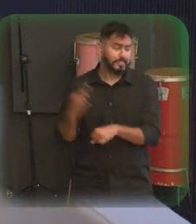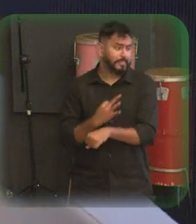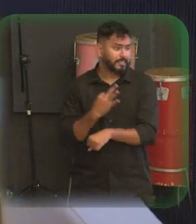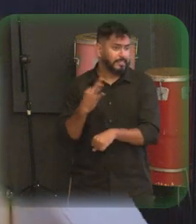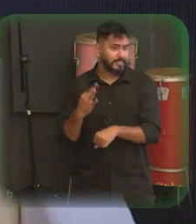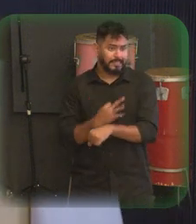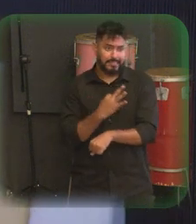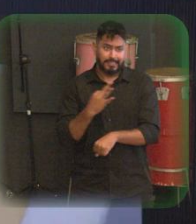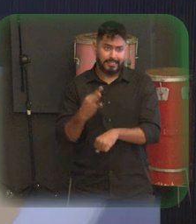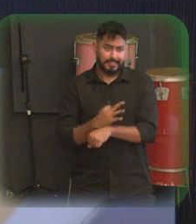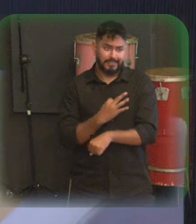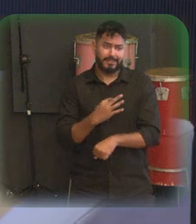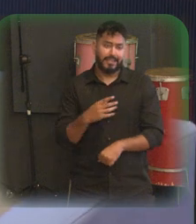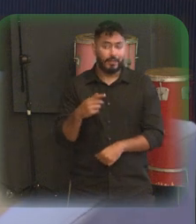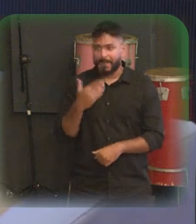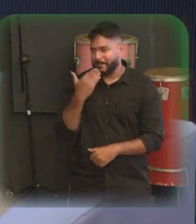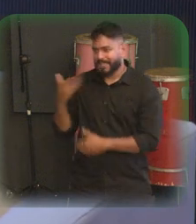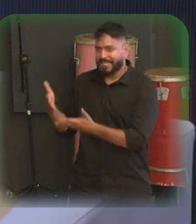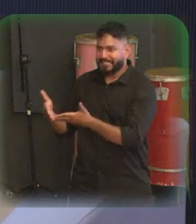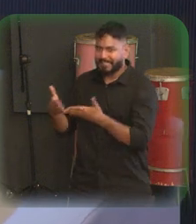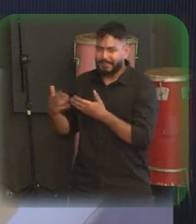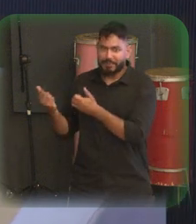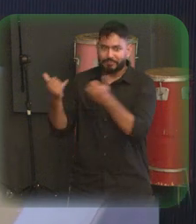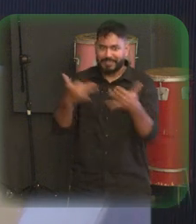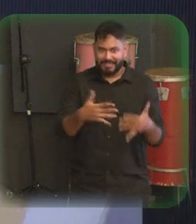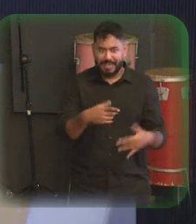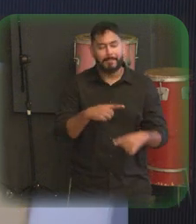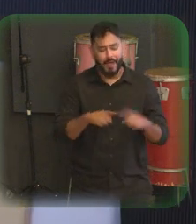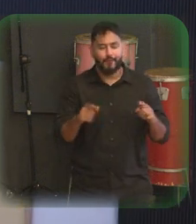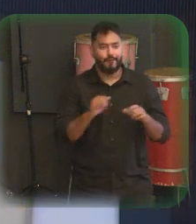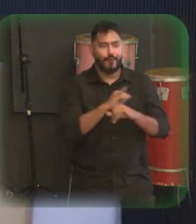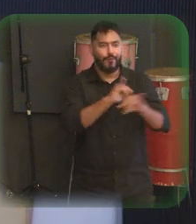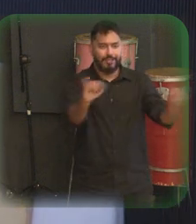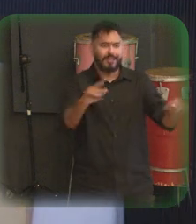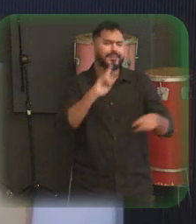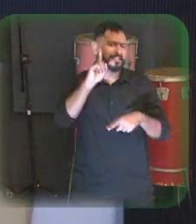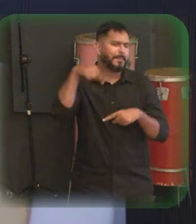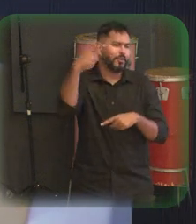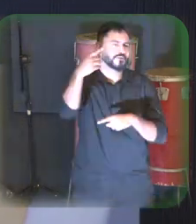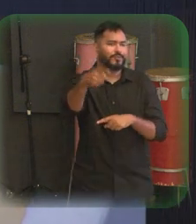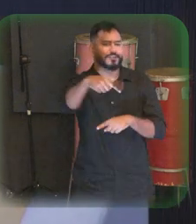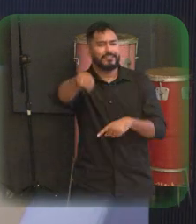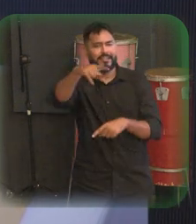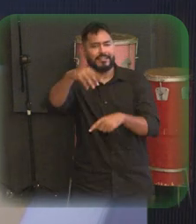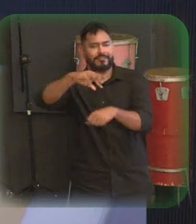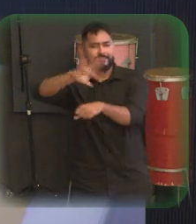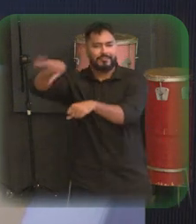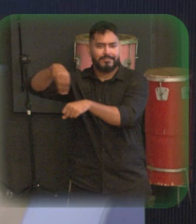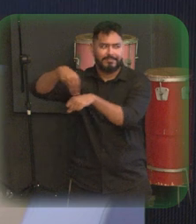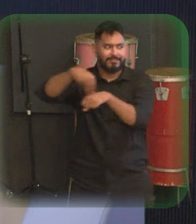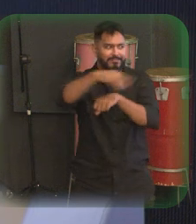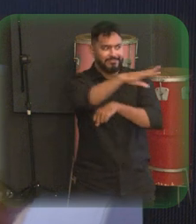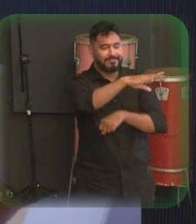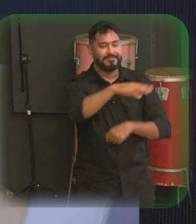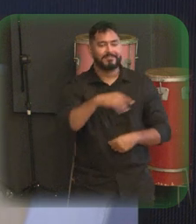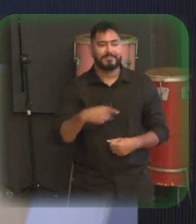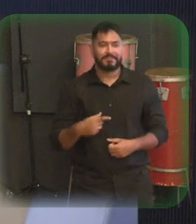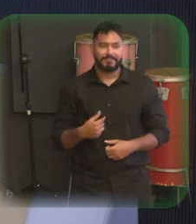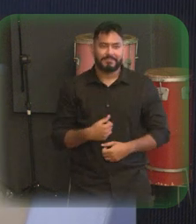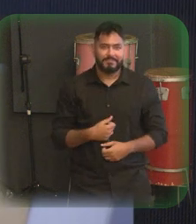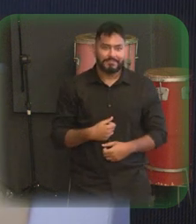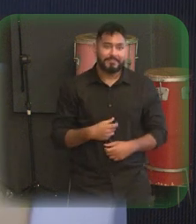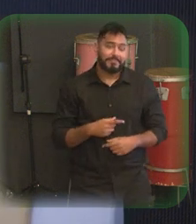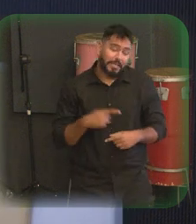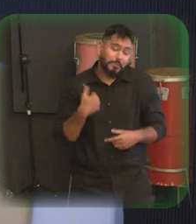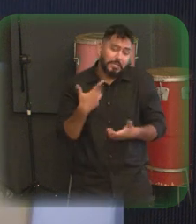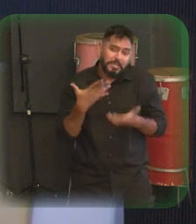aqui, eu nem pedi licença, mas vou contar. Depois vocês contam para ela que eu queria pedir licença, mas